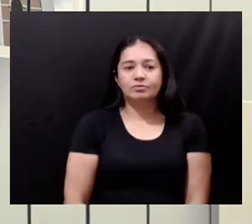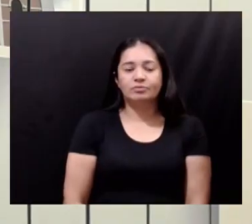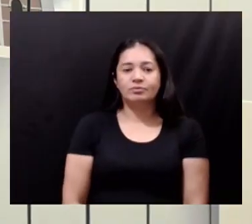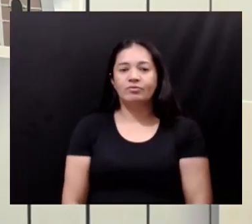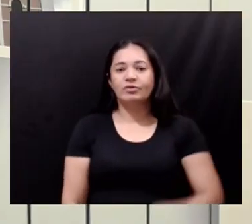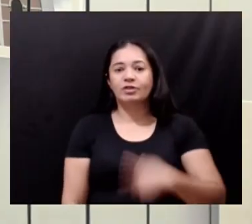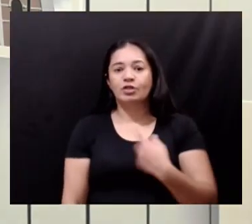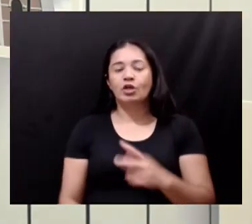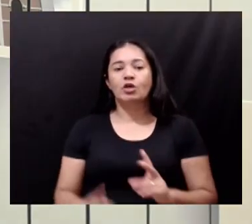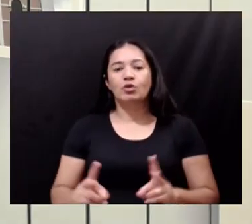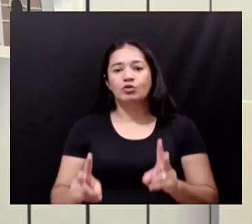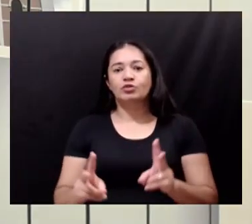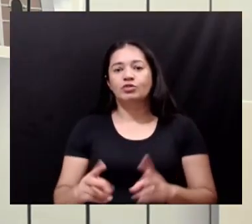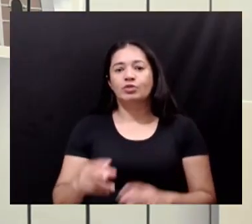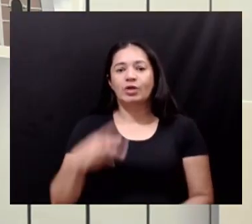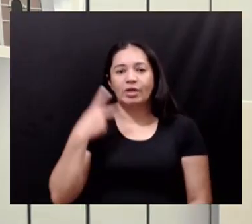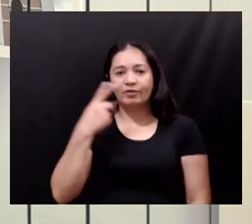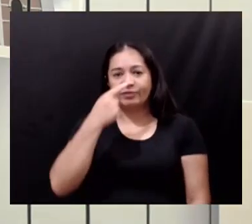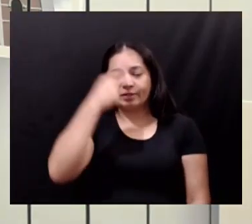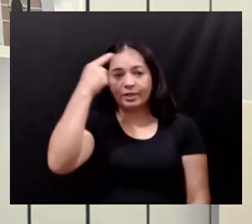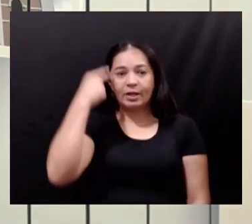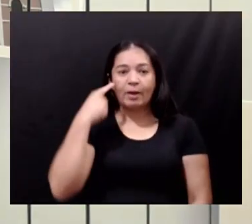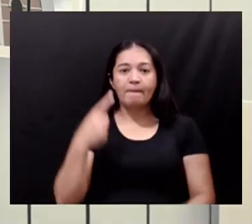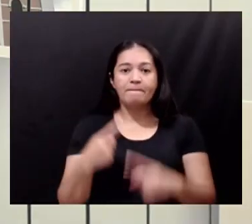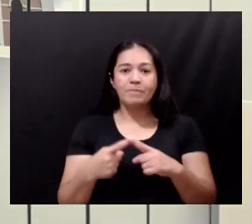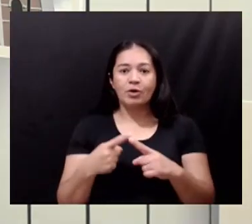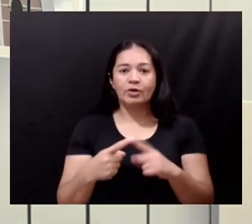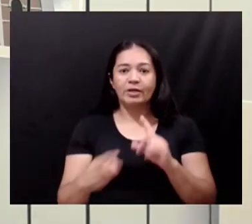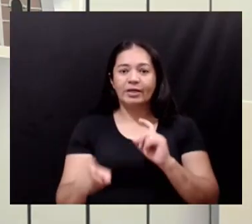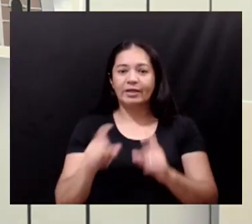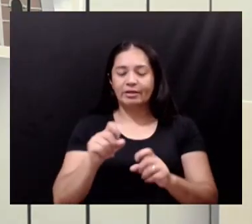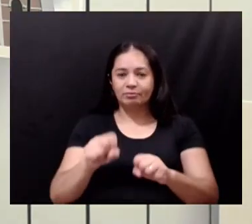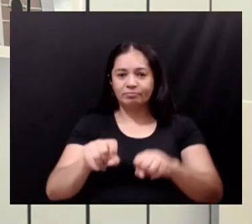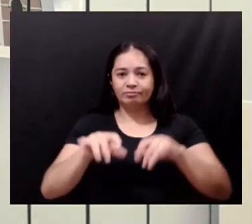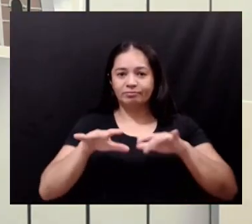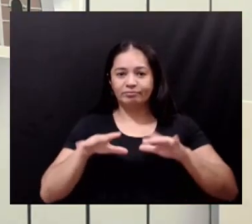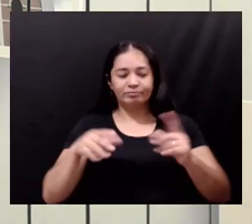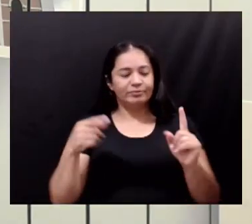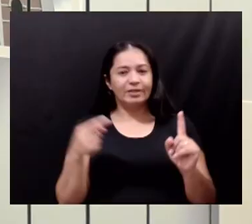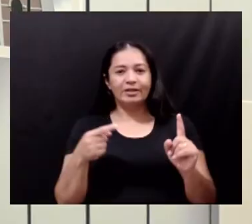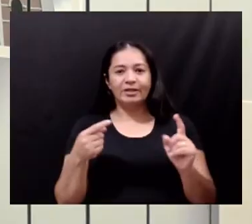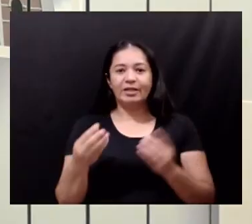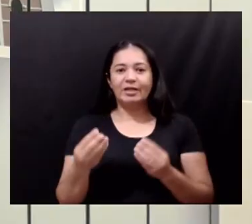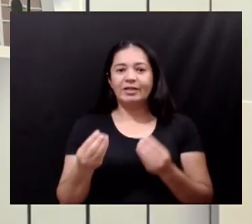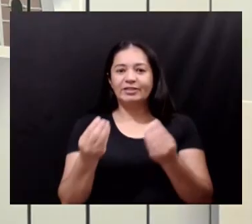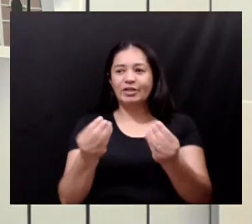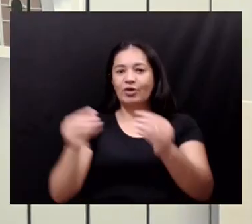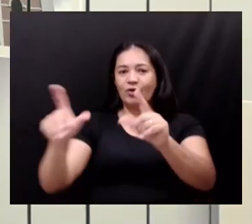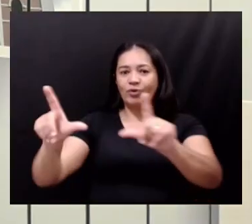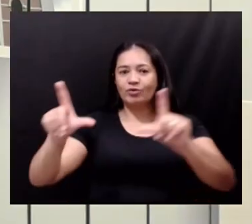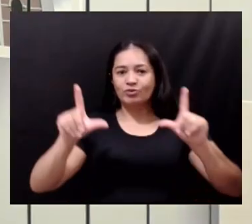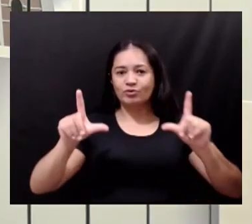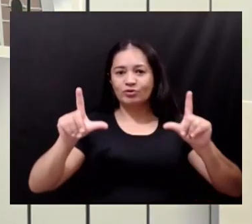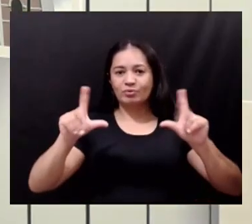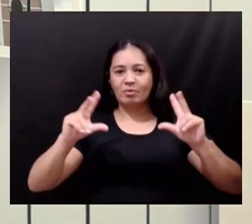vereadora Paola Miguel, porque em reunião solene, a parlamentar entregou o diploma de mérito médico Dr.